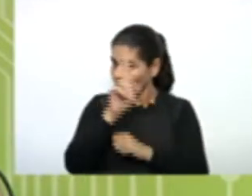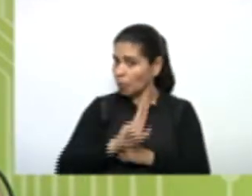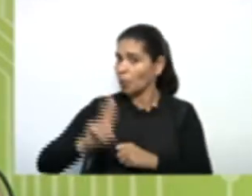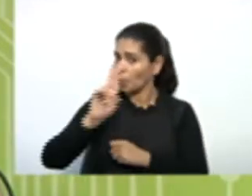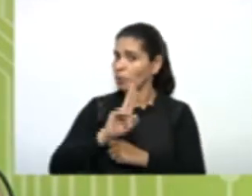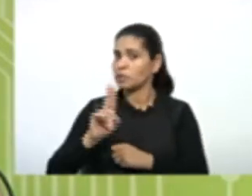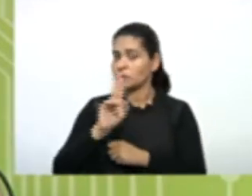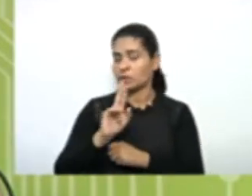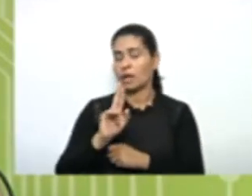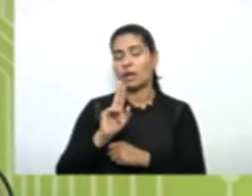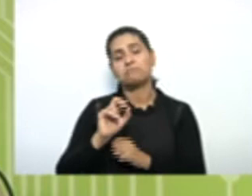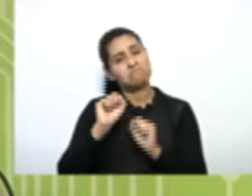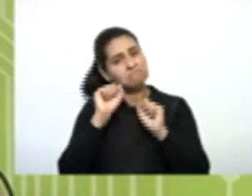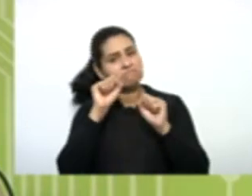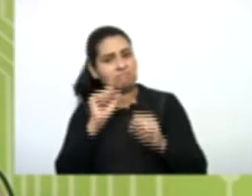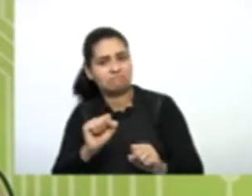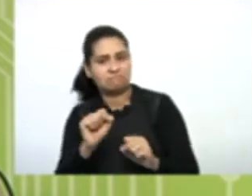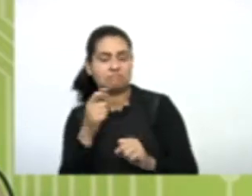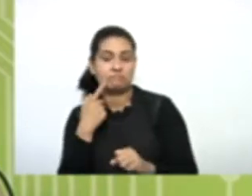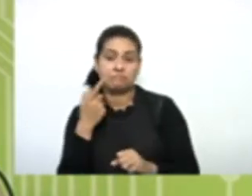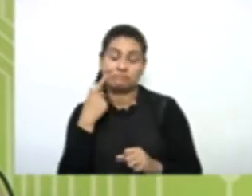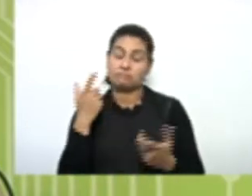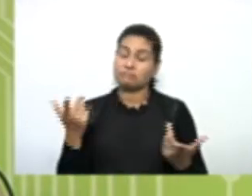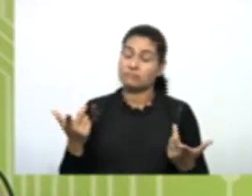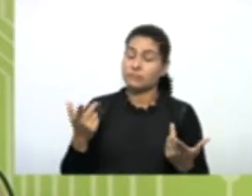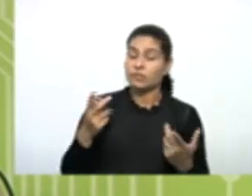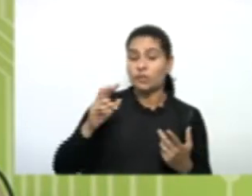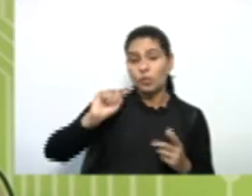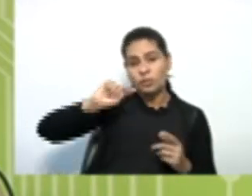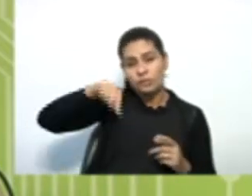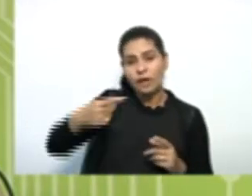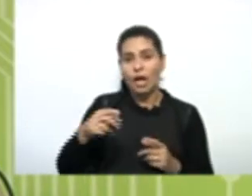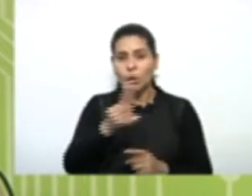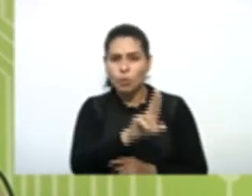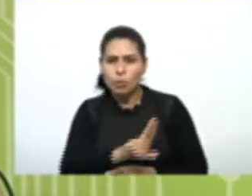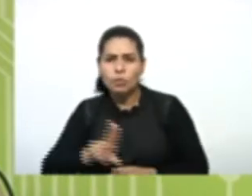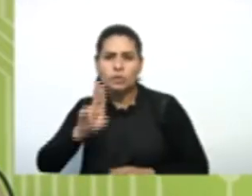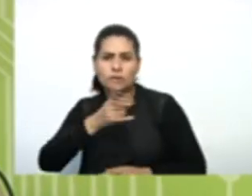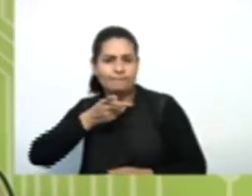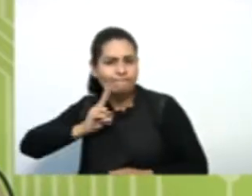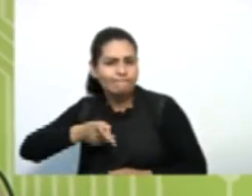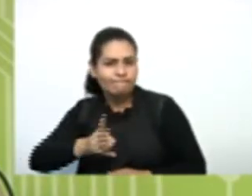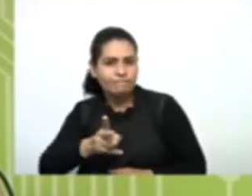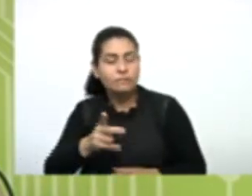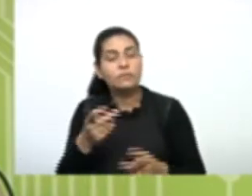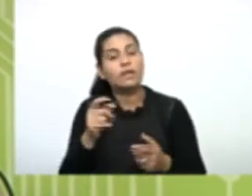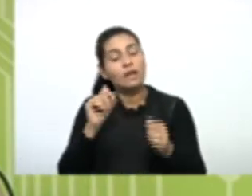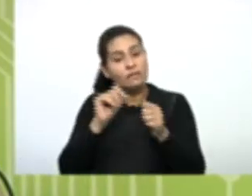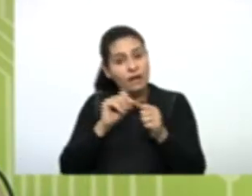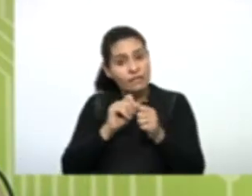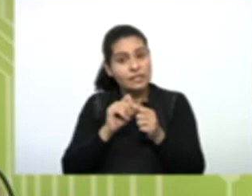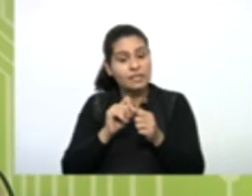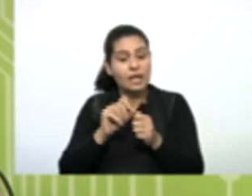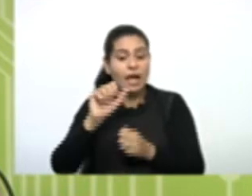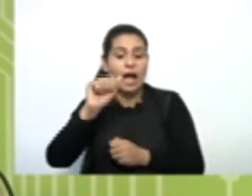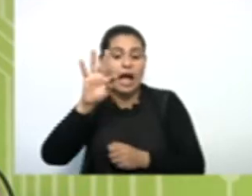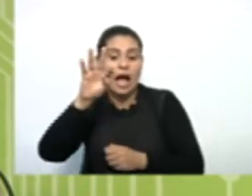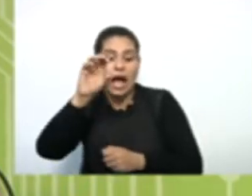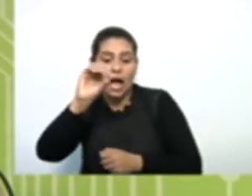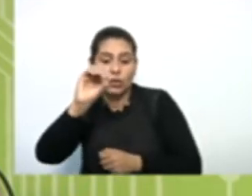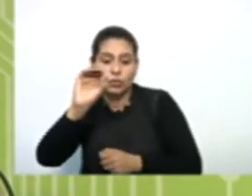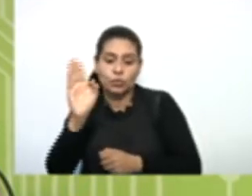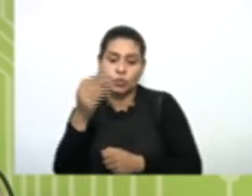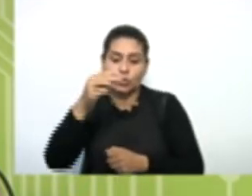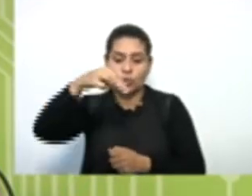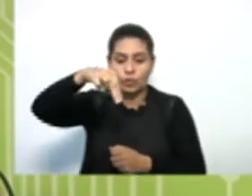dessa nossa torrefação. No entanto, na medida que ela for utilizar, ela vai estar fazendo um ato não